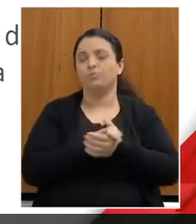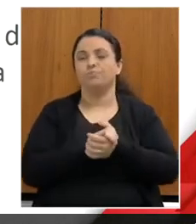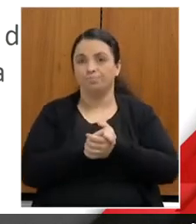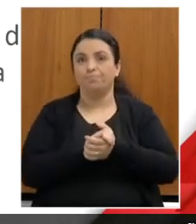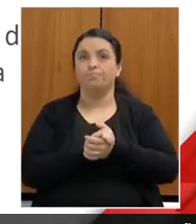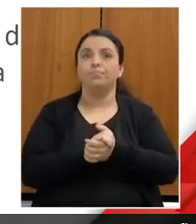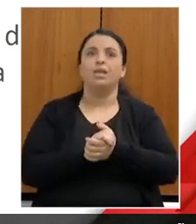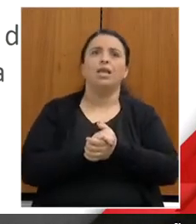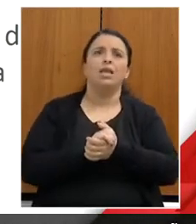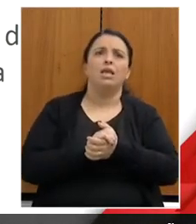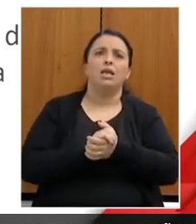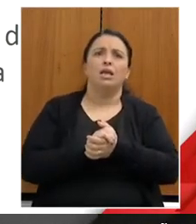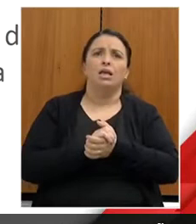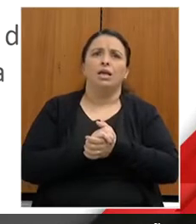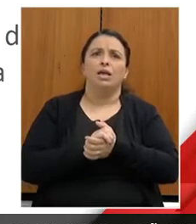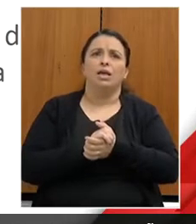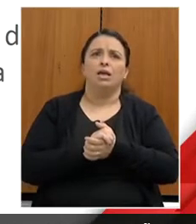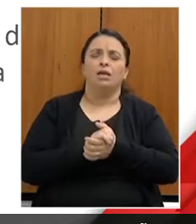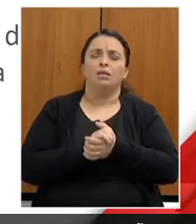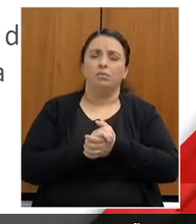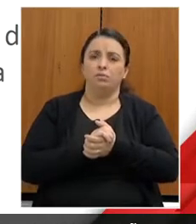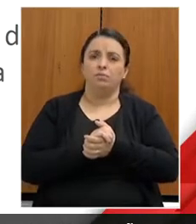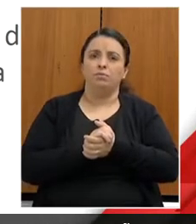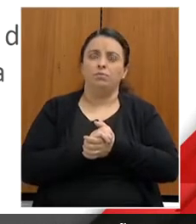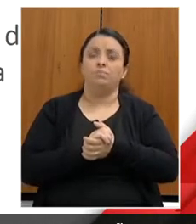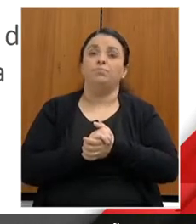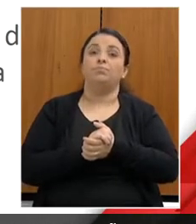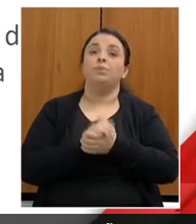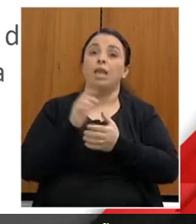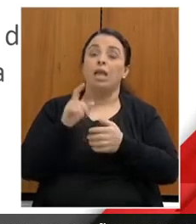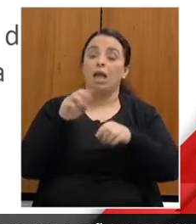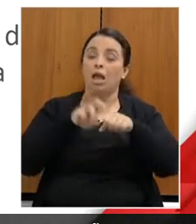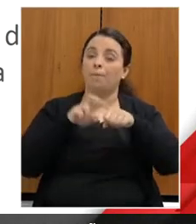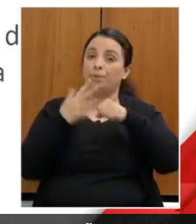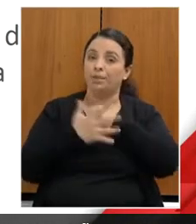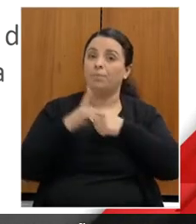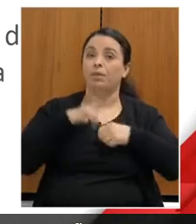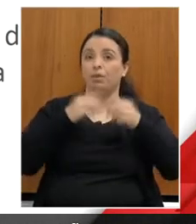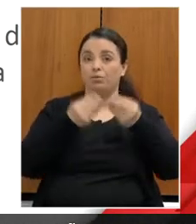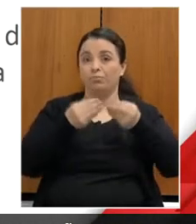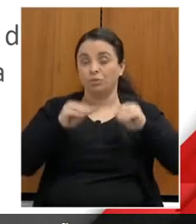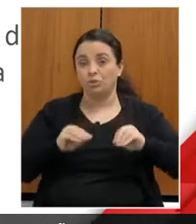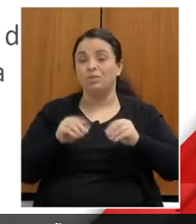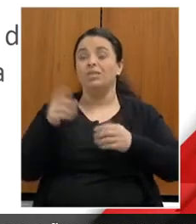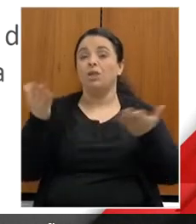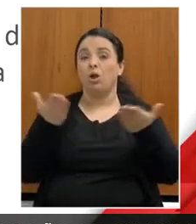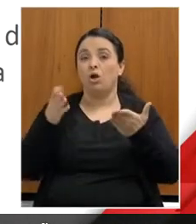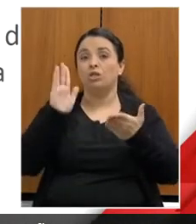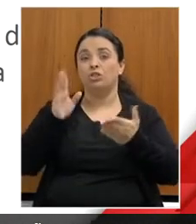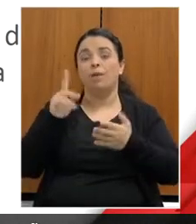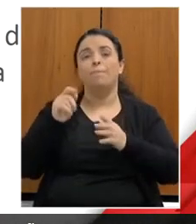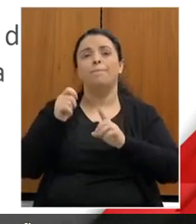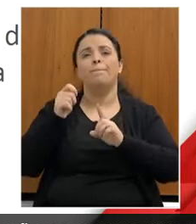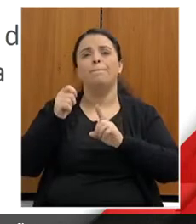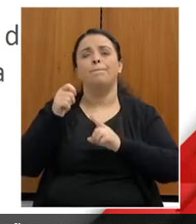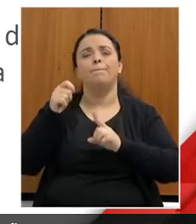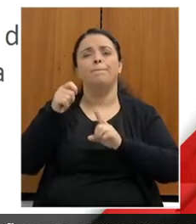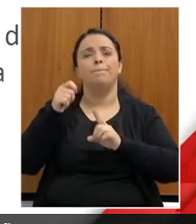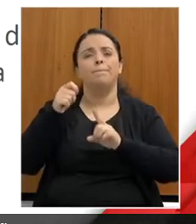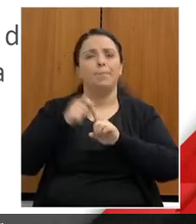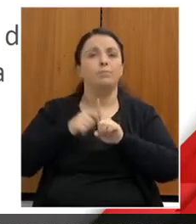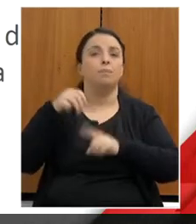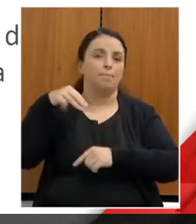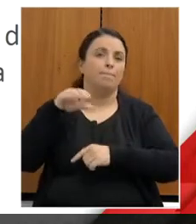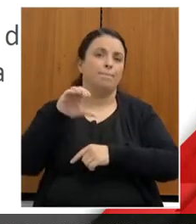ao agravo da pandemia, mas já estamos, já iniciamos já em algumas regiões. Então, foi adiado